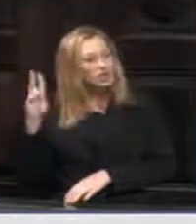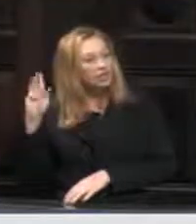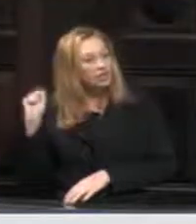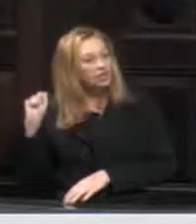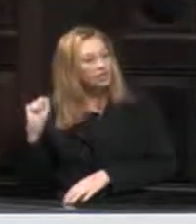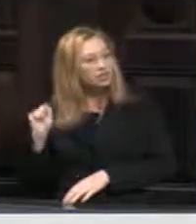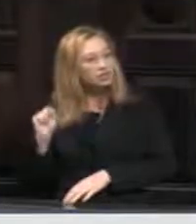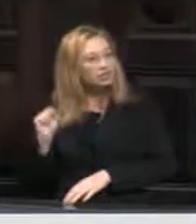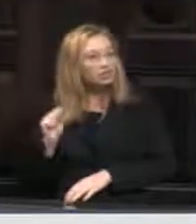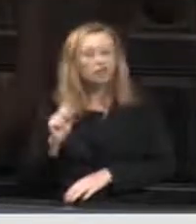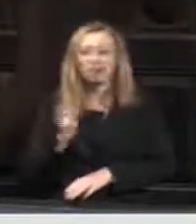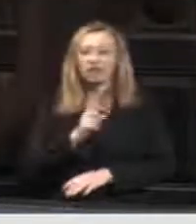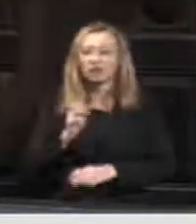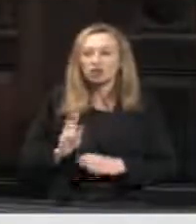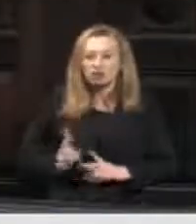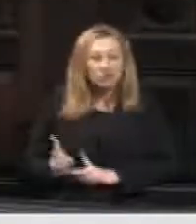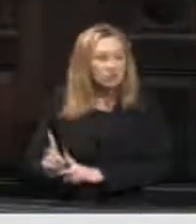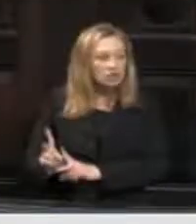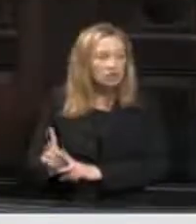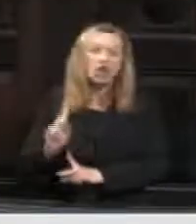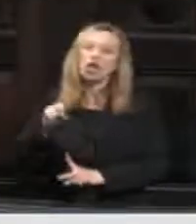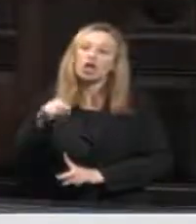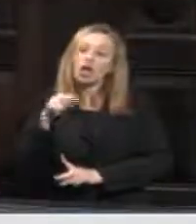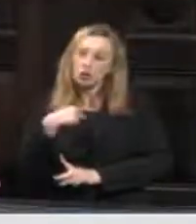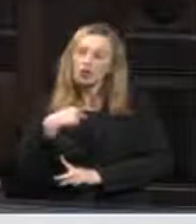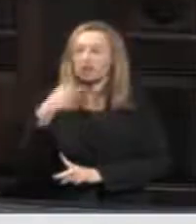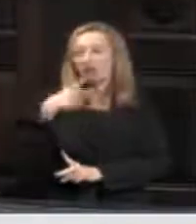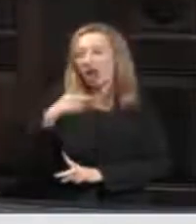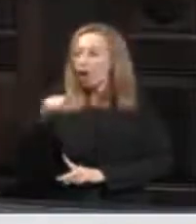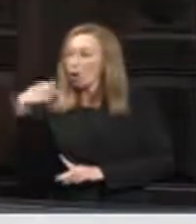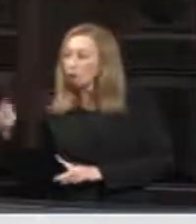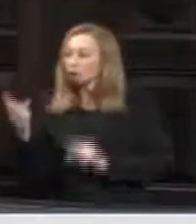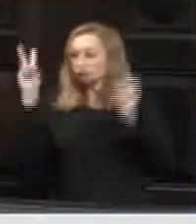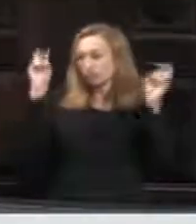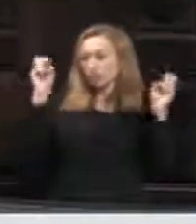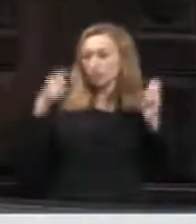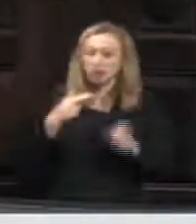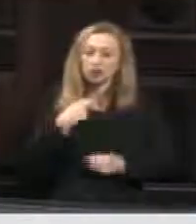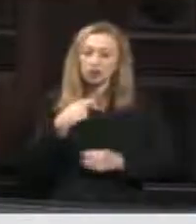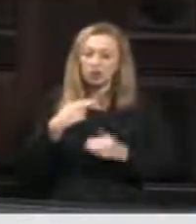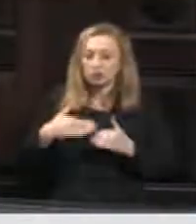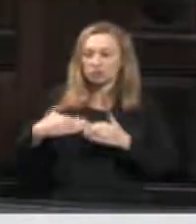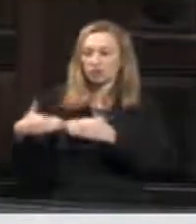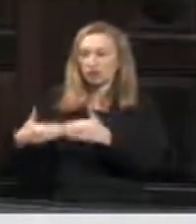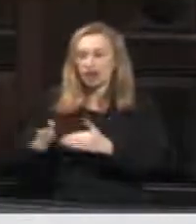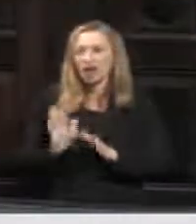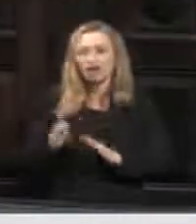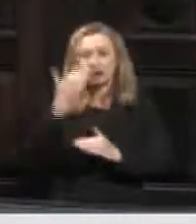falar até sobre outro tema, mas não quero me estender no tema. Agradeço a Vossa Excelência.